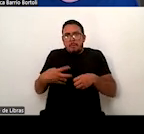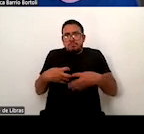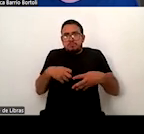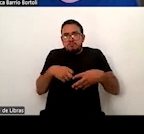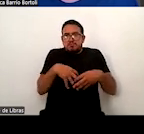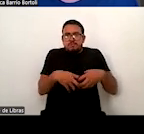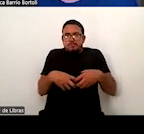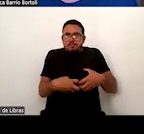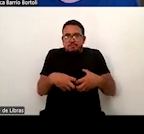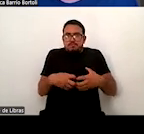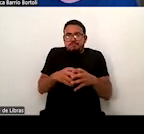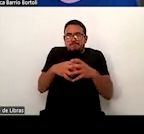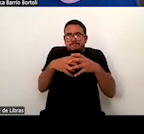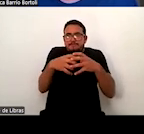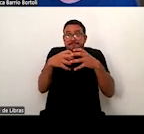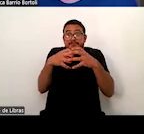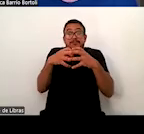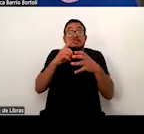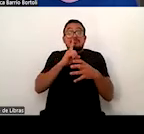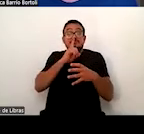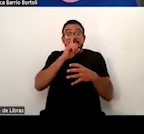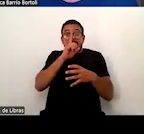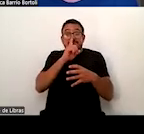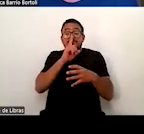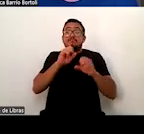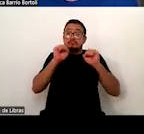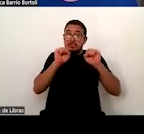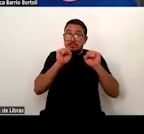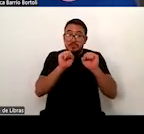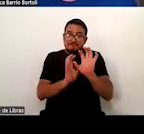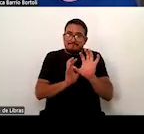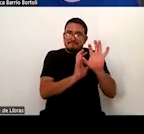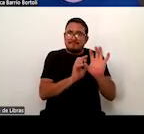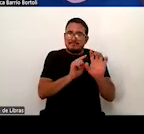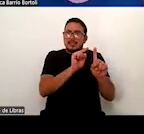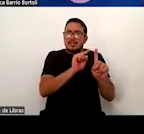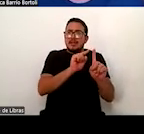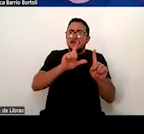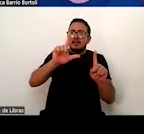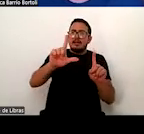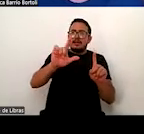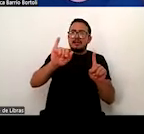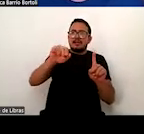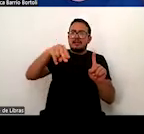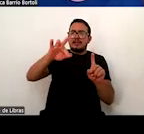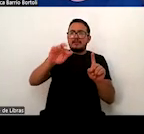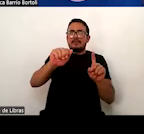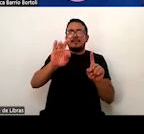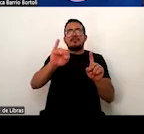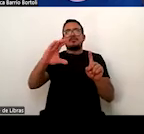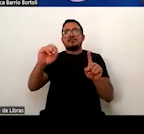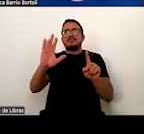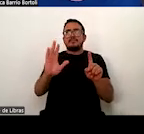pode chegar aos órgãos linfáticos, fazendo com que o tumor se espalhe para outras regiões do corpo.